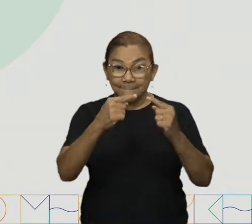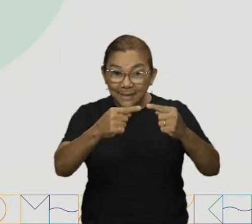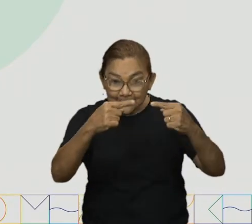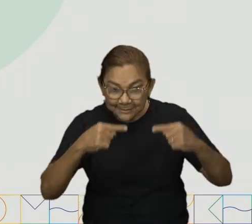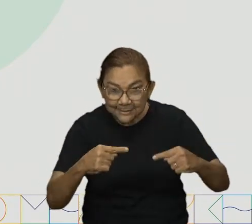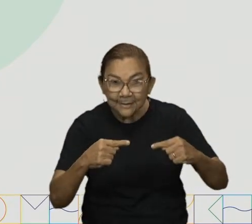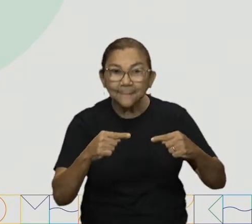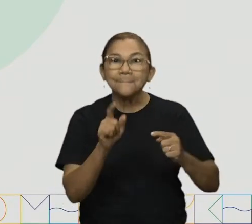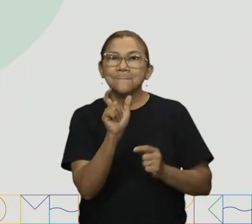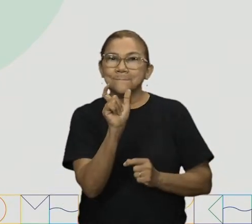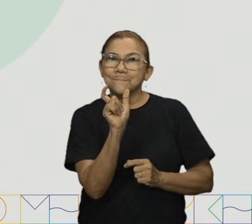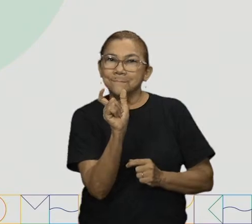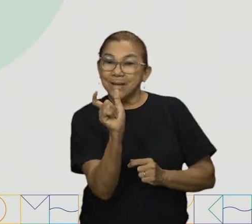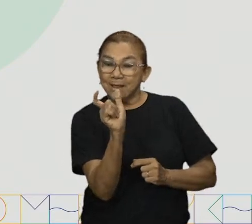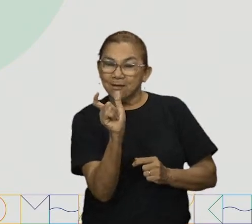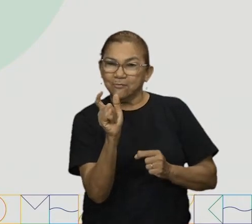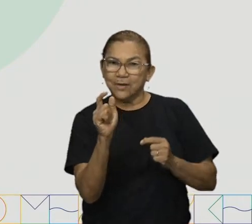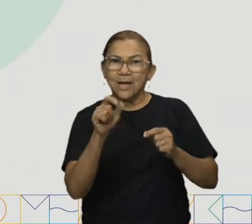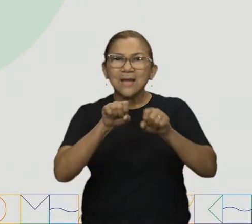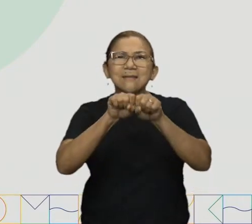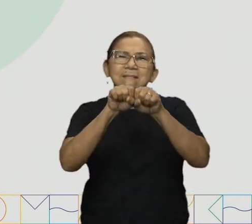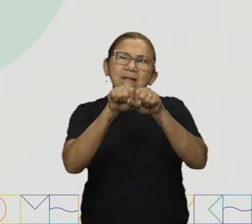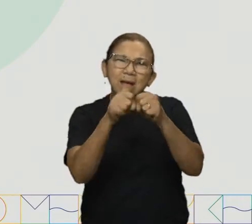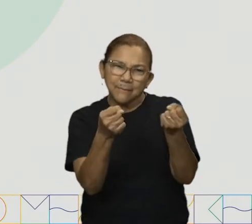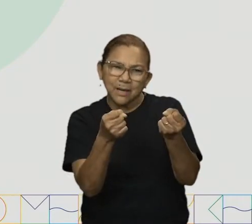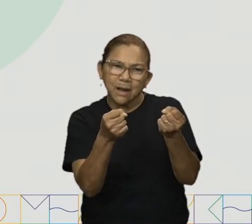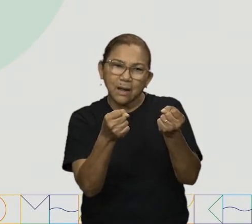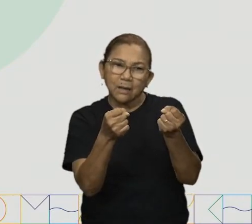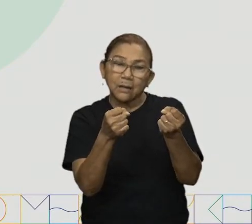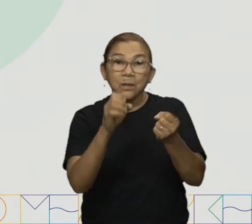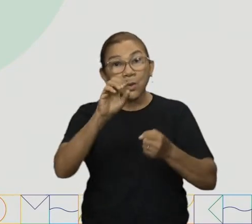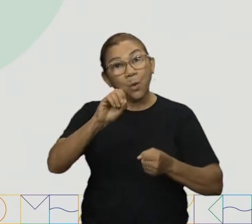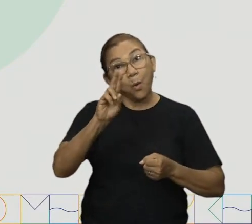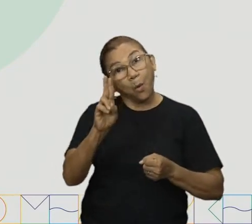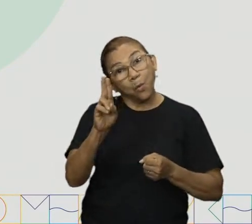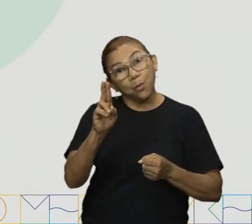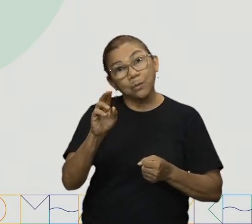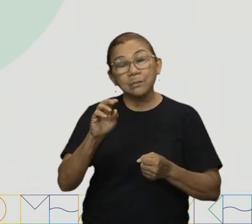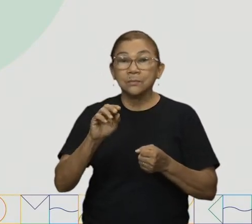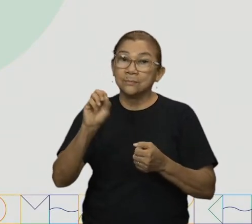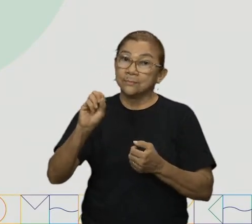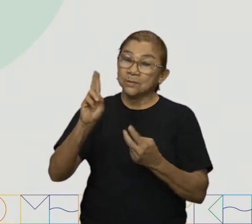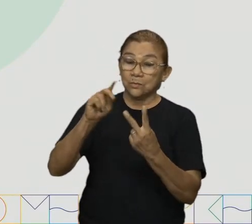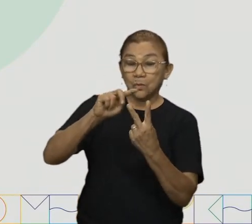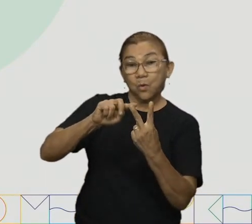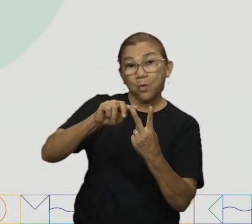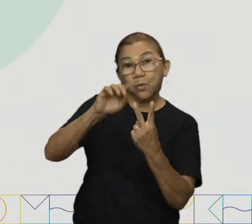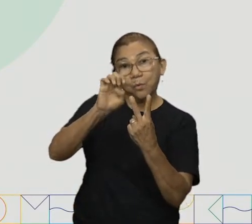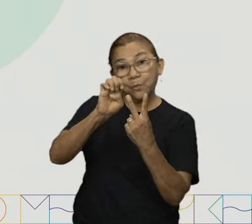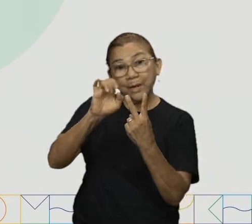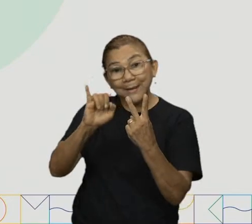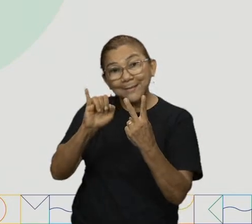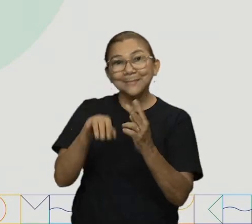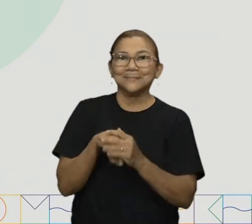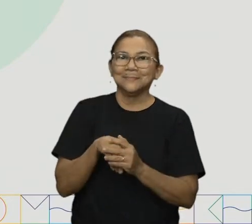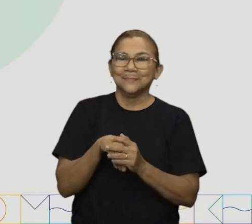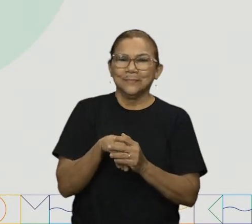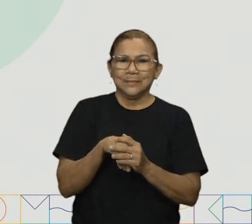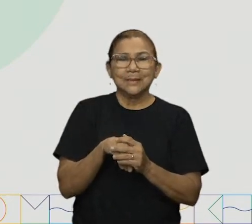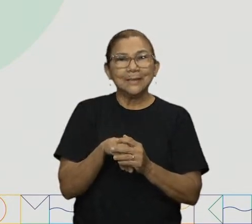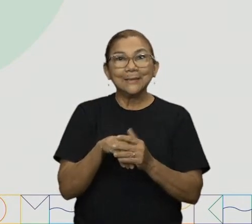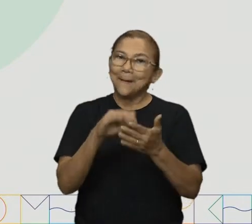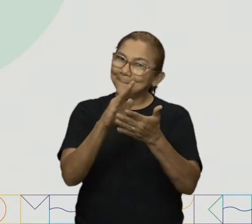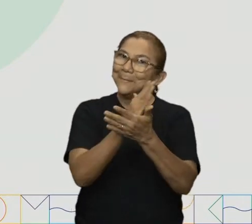vocês encaixaram aí, ou quebrou, quebrei. Olha aí a palavra, vamos ver? Treino, muito bem. Creio